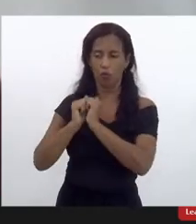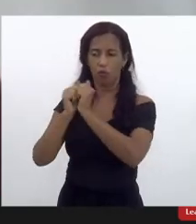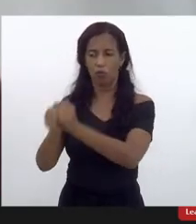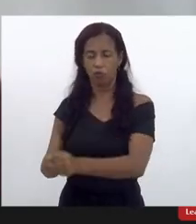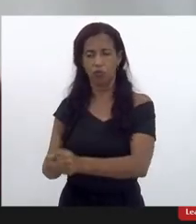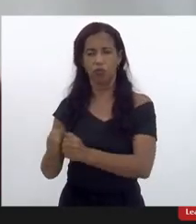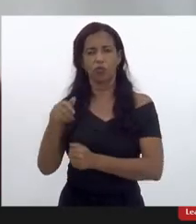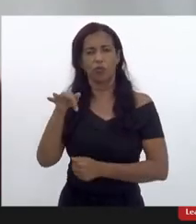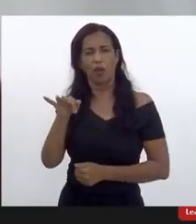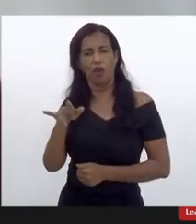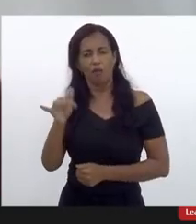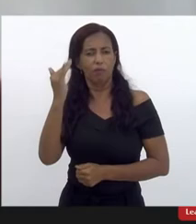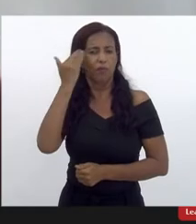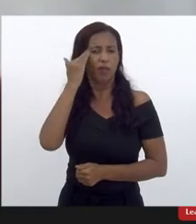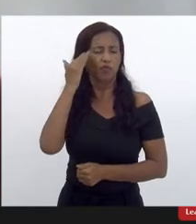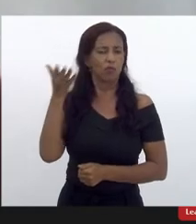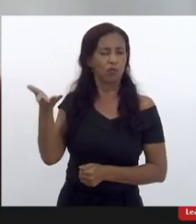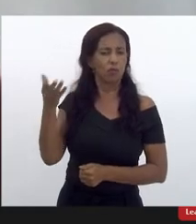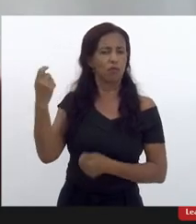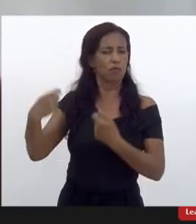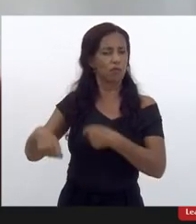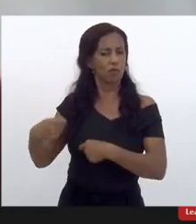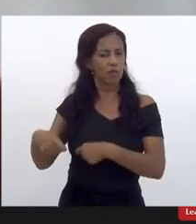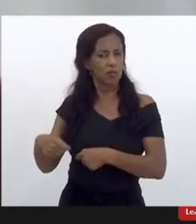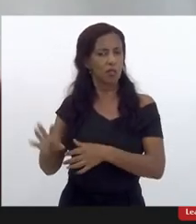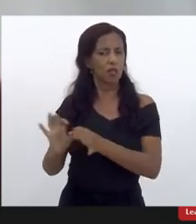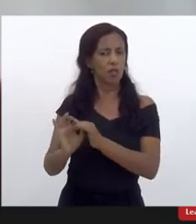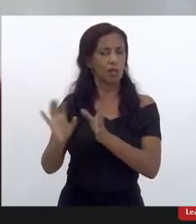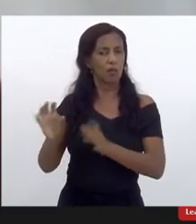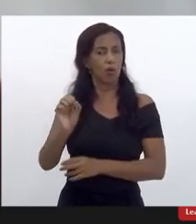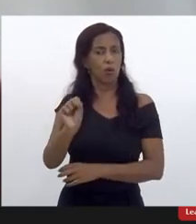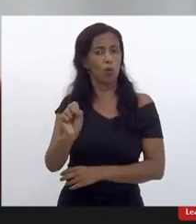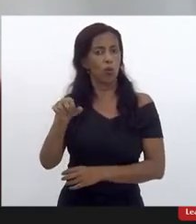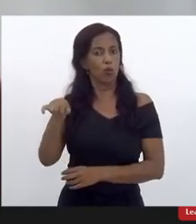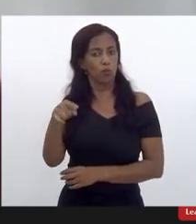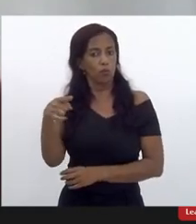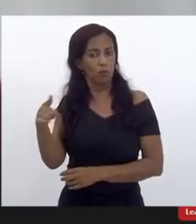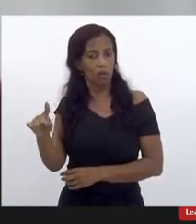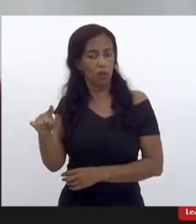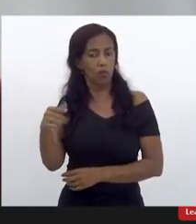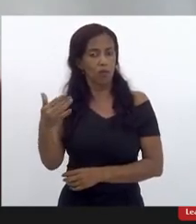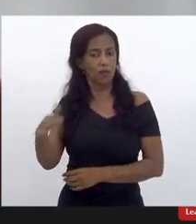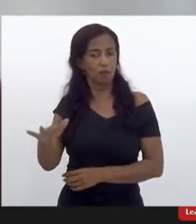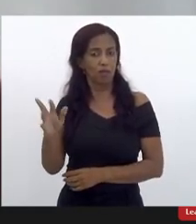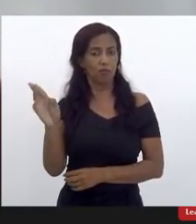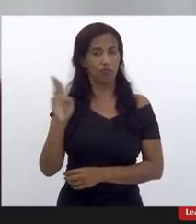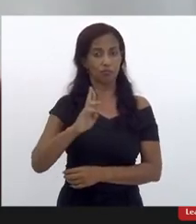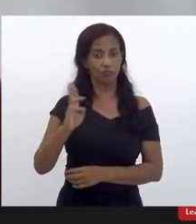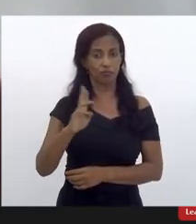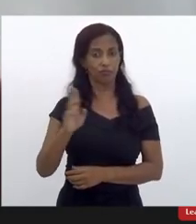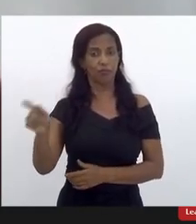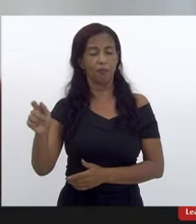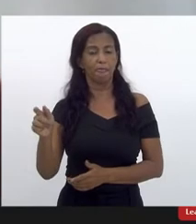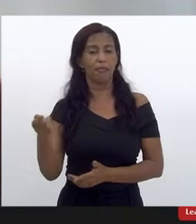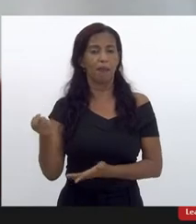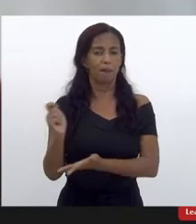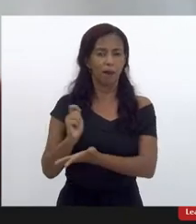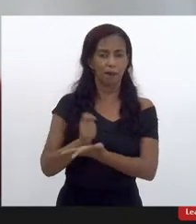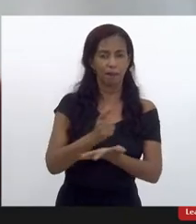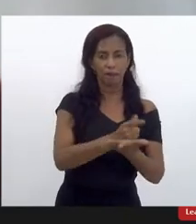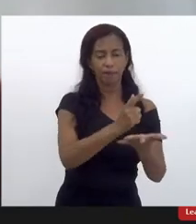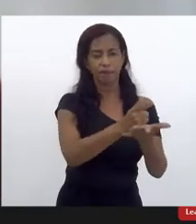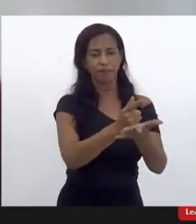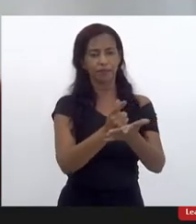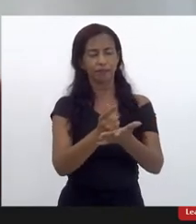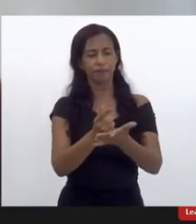presidente Gerson, que entendeu essa necessidade, liberou 8 milhões, cerca de 8 milhões e meio de reais para equipar esses